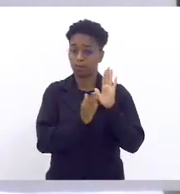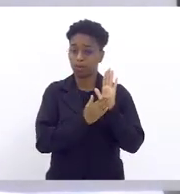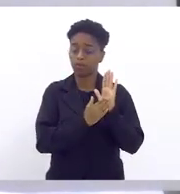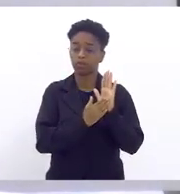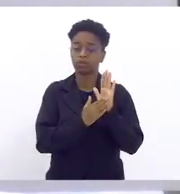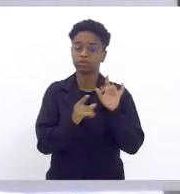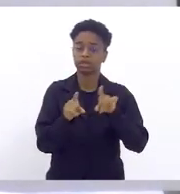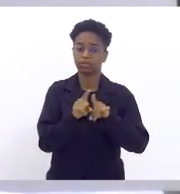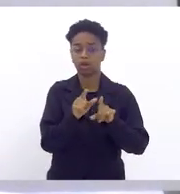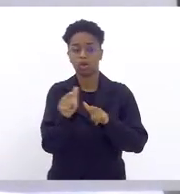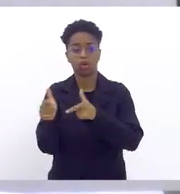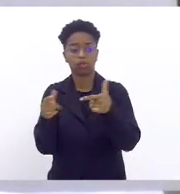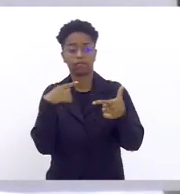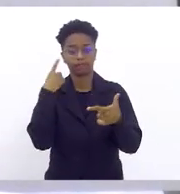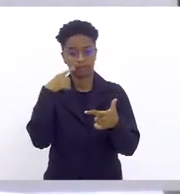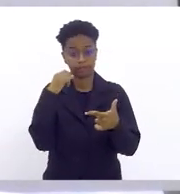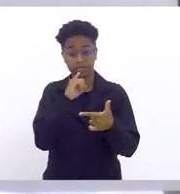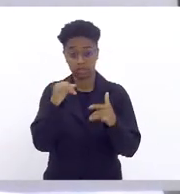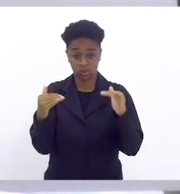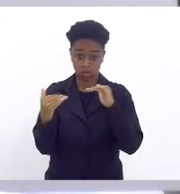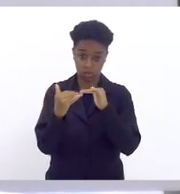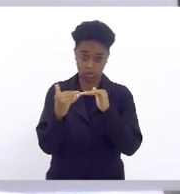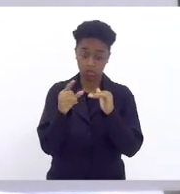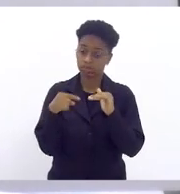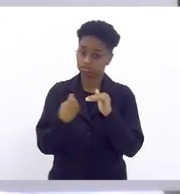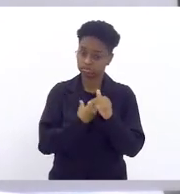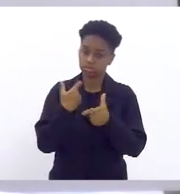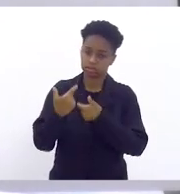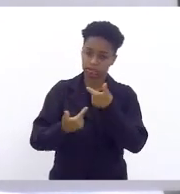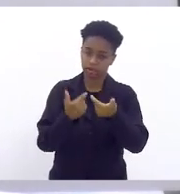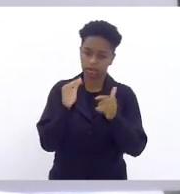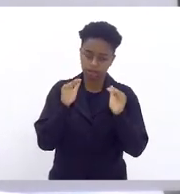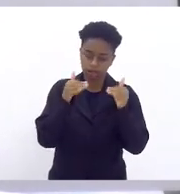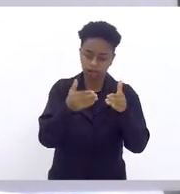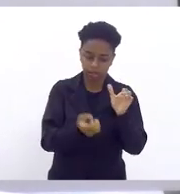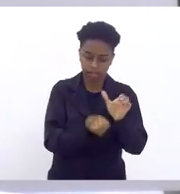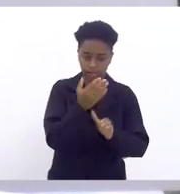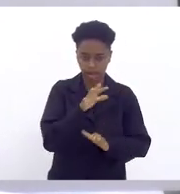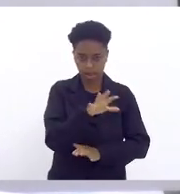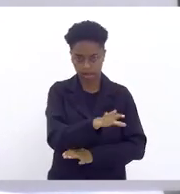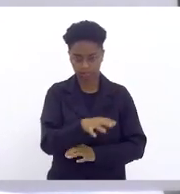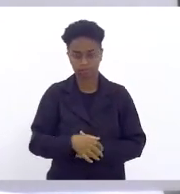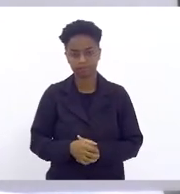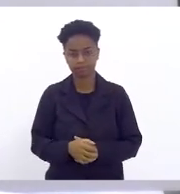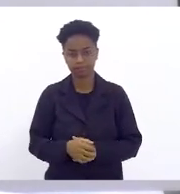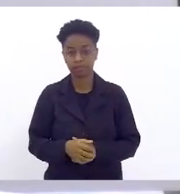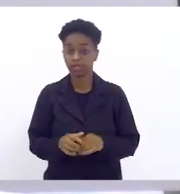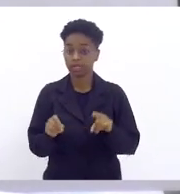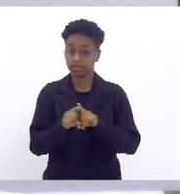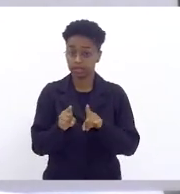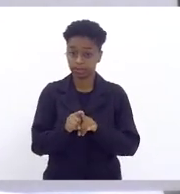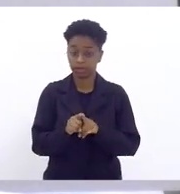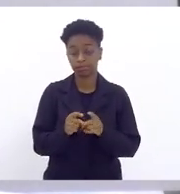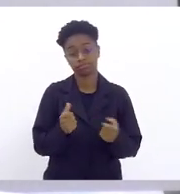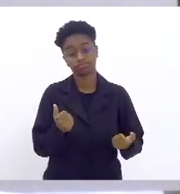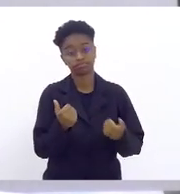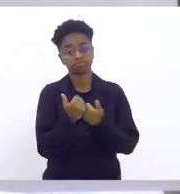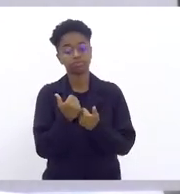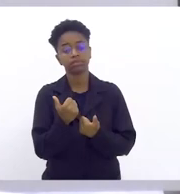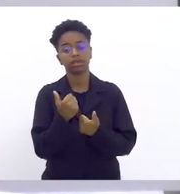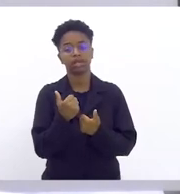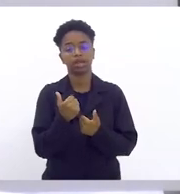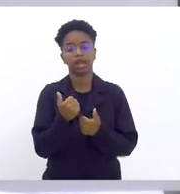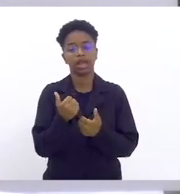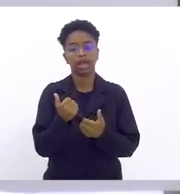os deputados estando de acordo Vamos trabalhar então na criação disso e também com a ajuda da assessoria fiscal